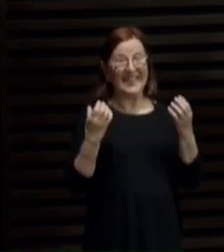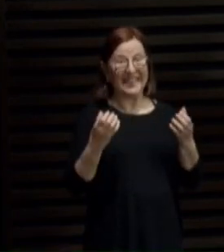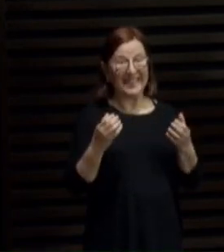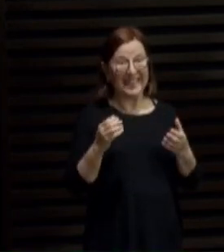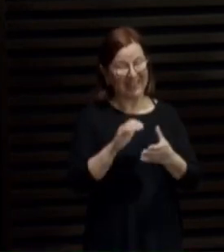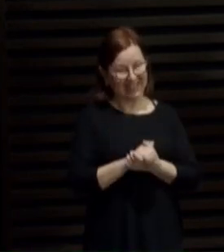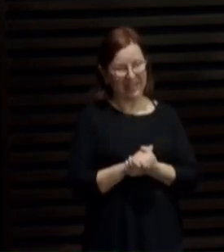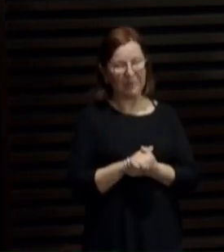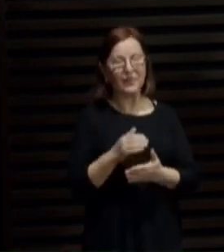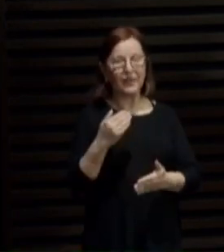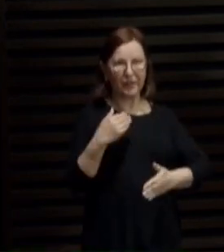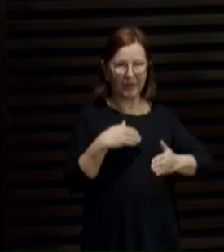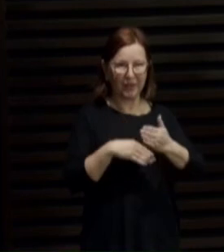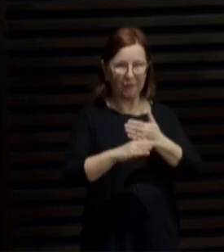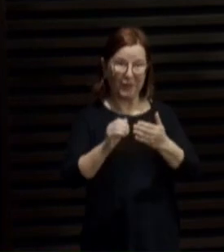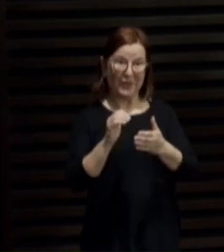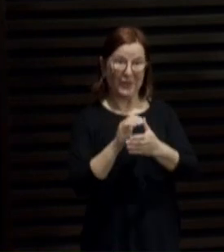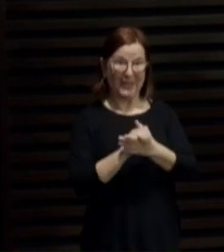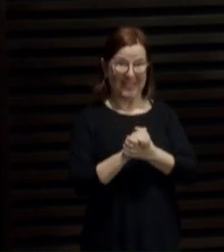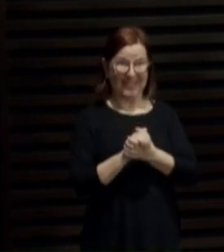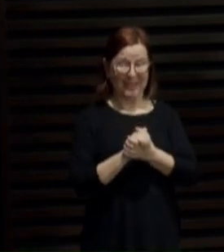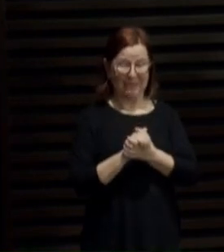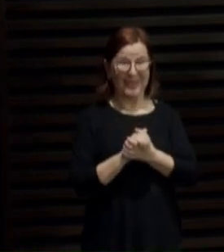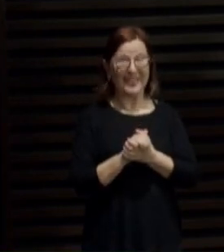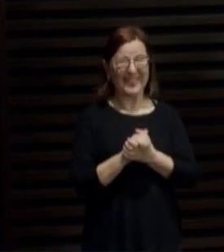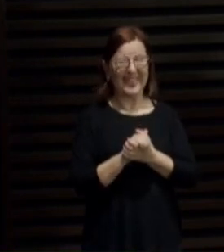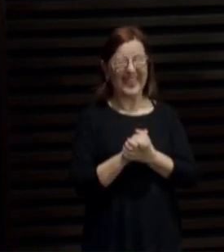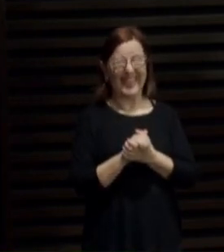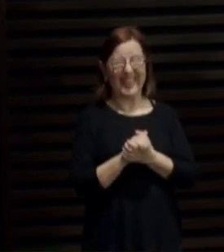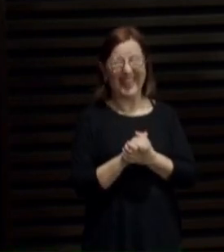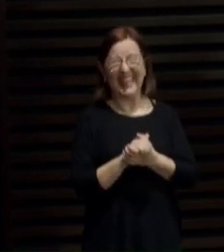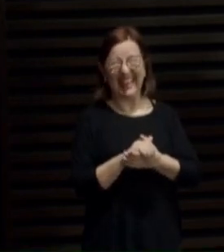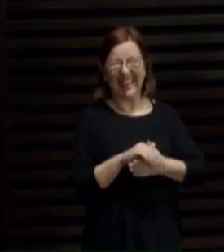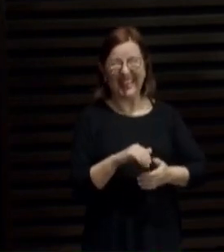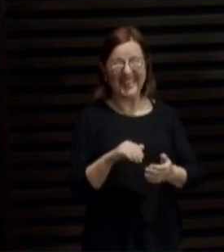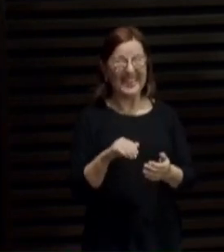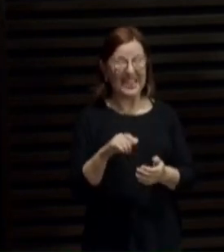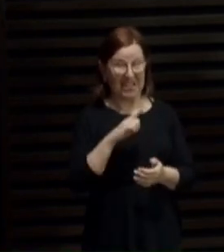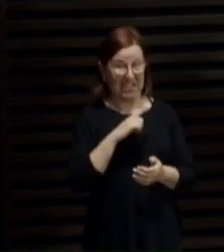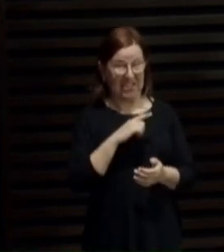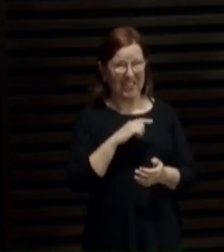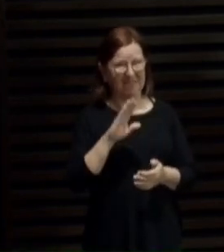casamento dele aqui com aquele mundo de filho. Tinha uns 8.